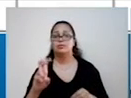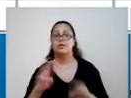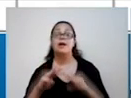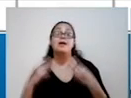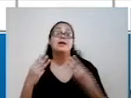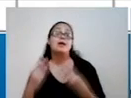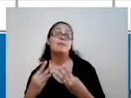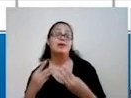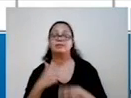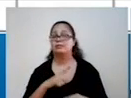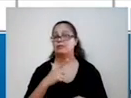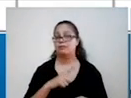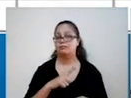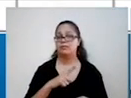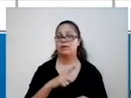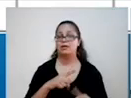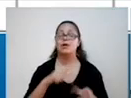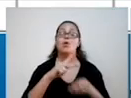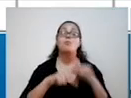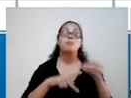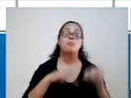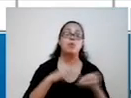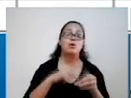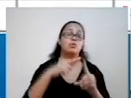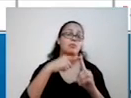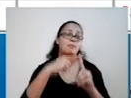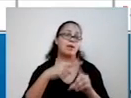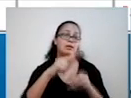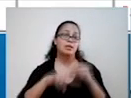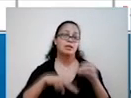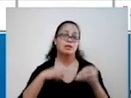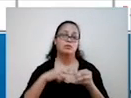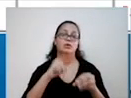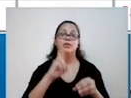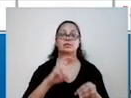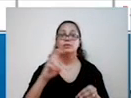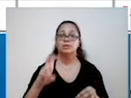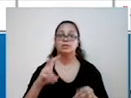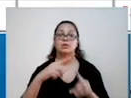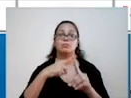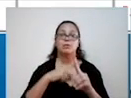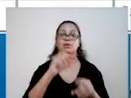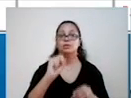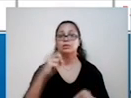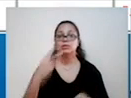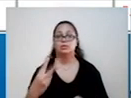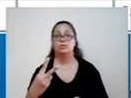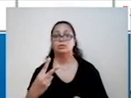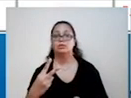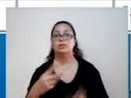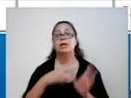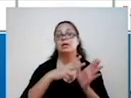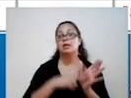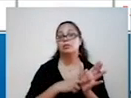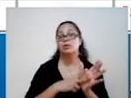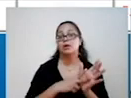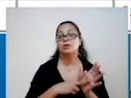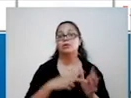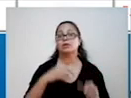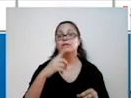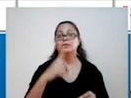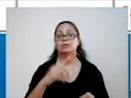seria o número de prótons mais o número de nêutrons. Seria 55 mais 82, que é igual a